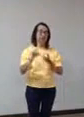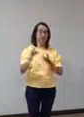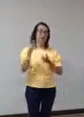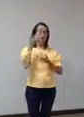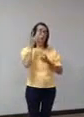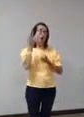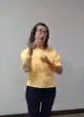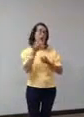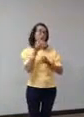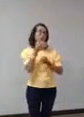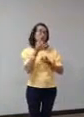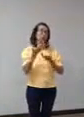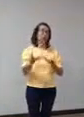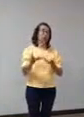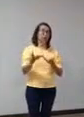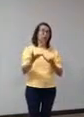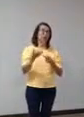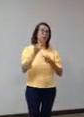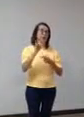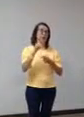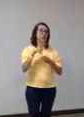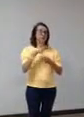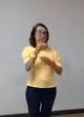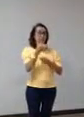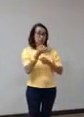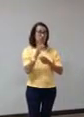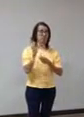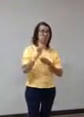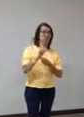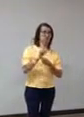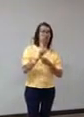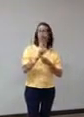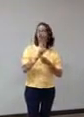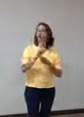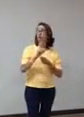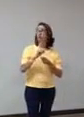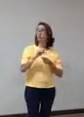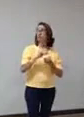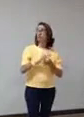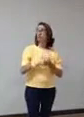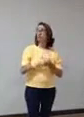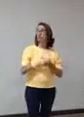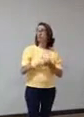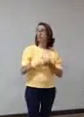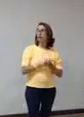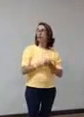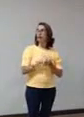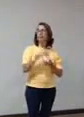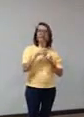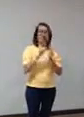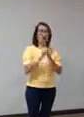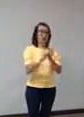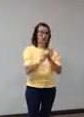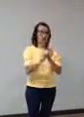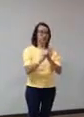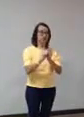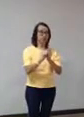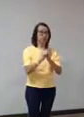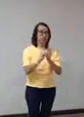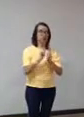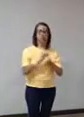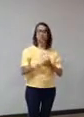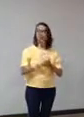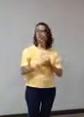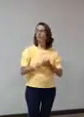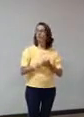acha, ver se ela tem alguma sugestão ou não. Então, tentar levar esse projeto o mais